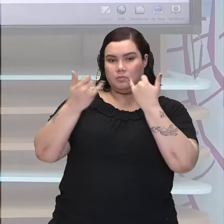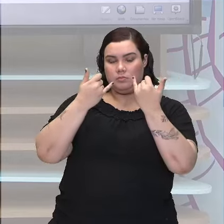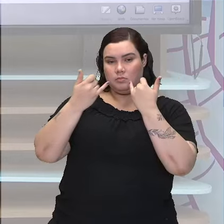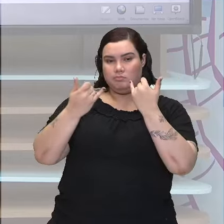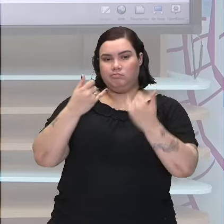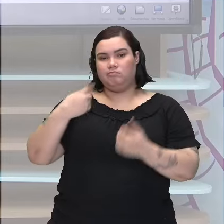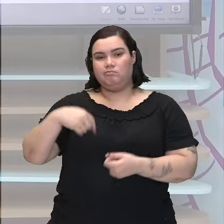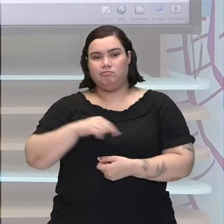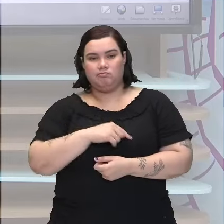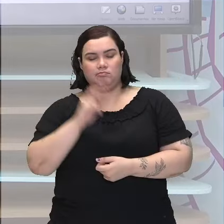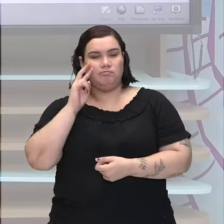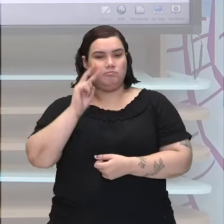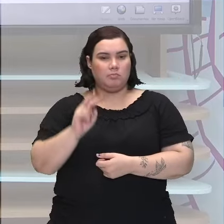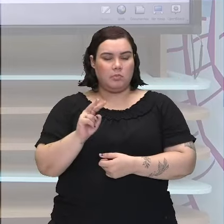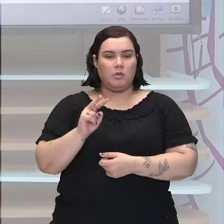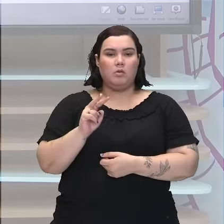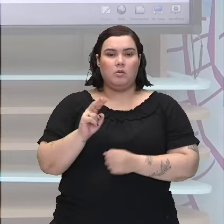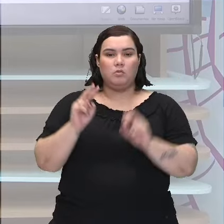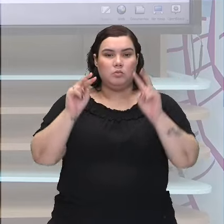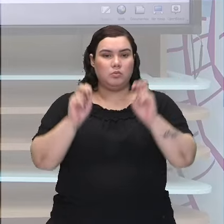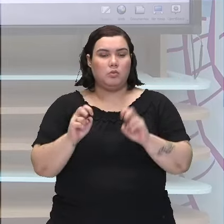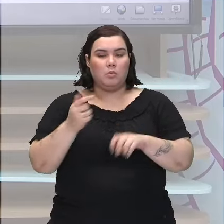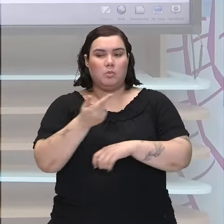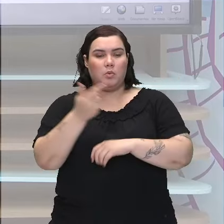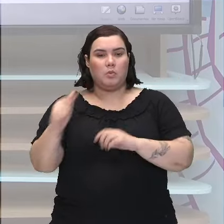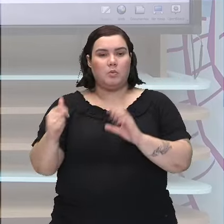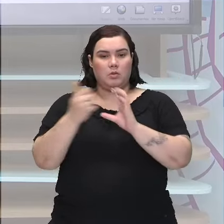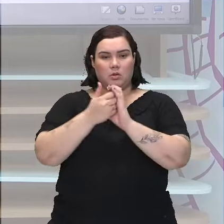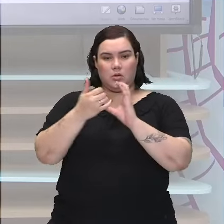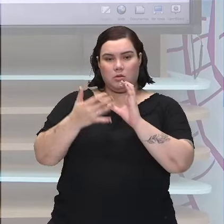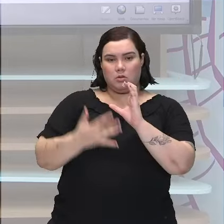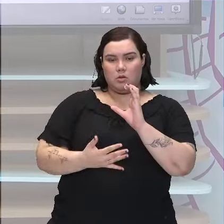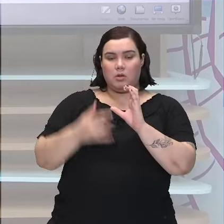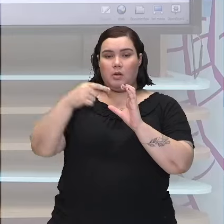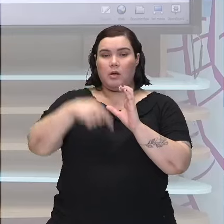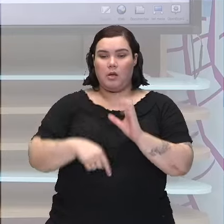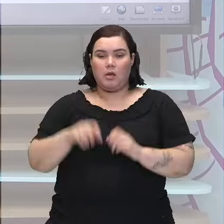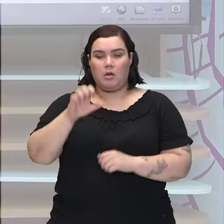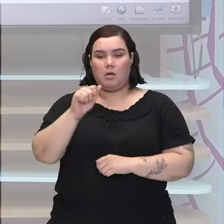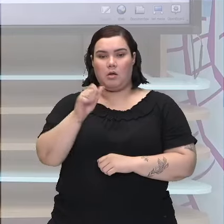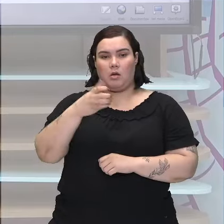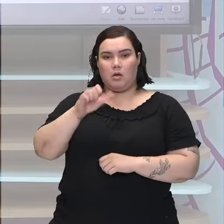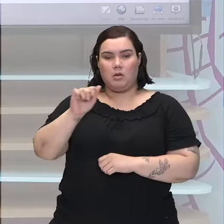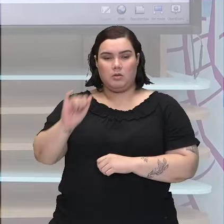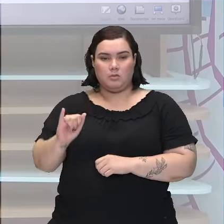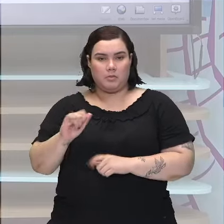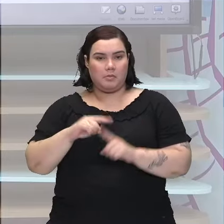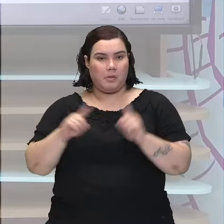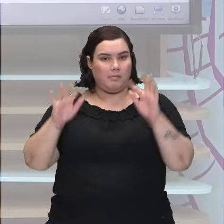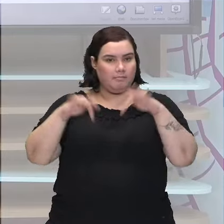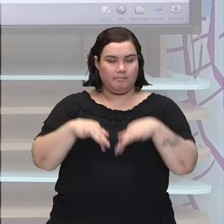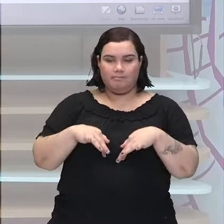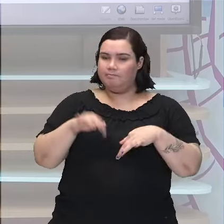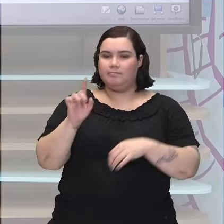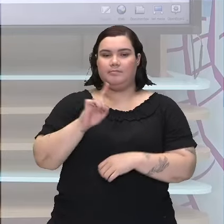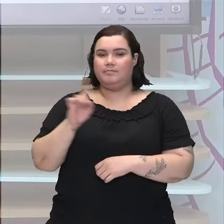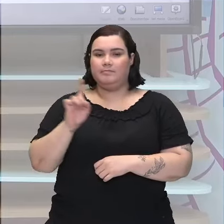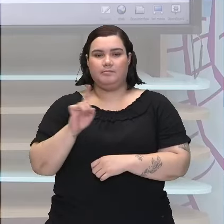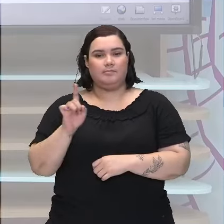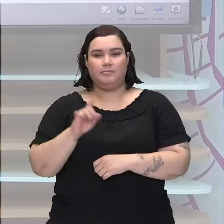nós acabamos de ver, sobre o outro elemento que é o açaí, mas não acaba por aí.